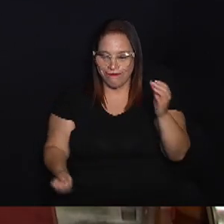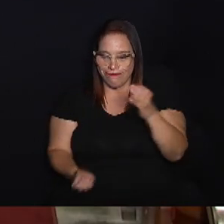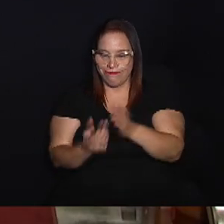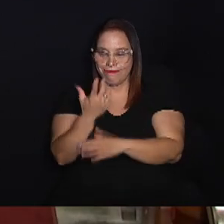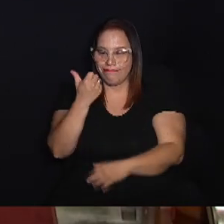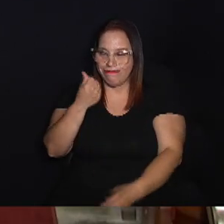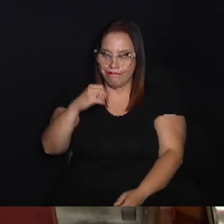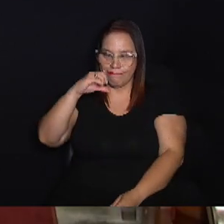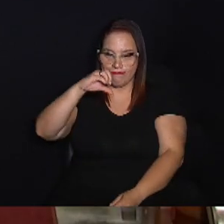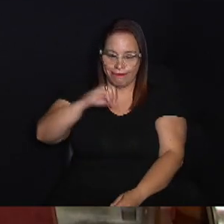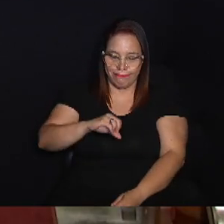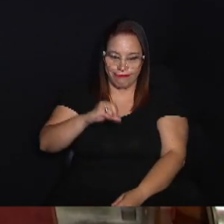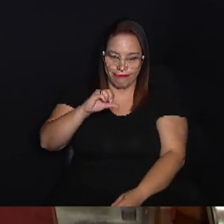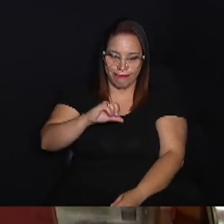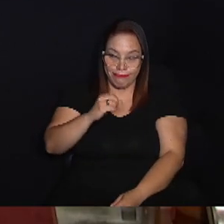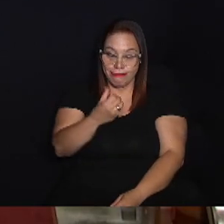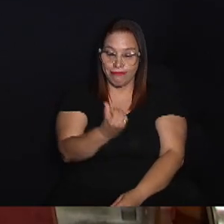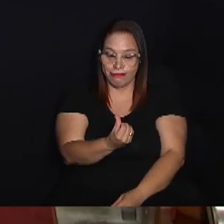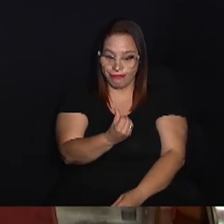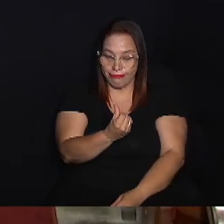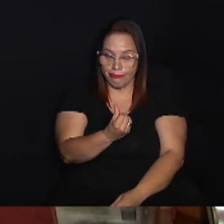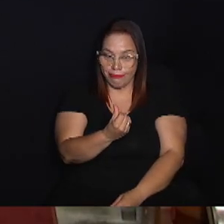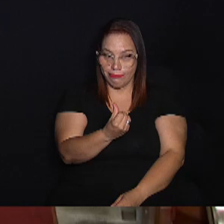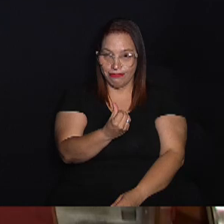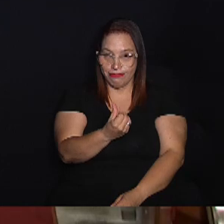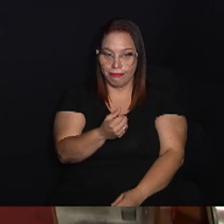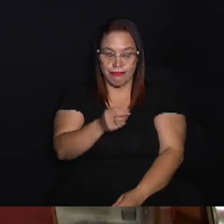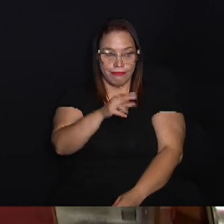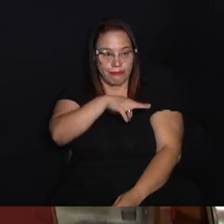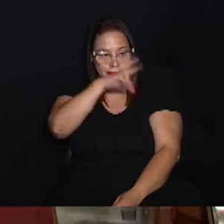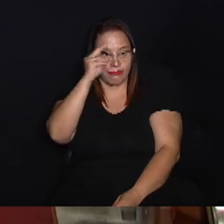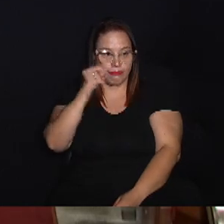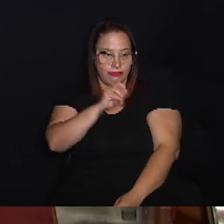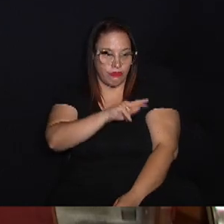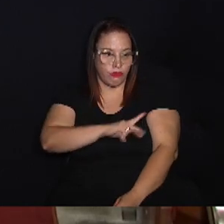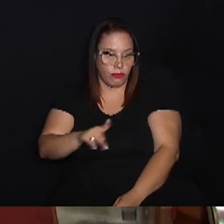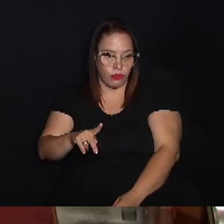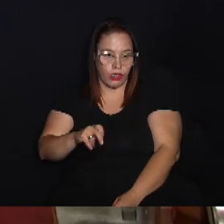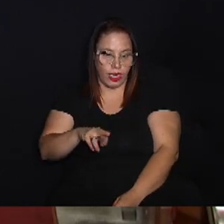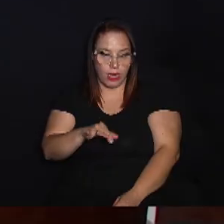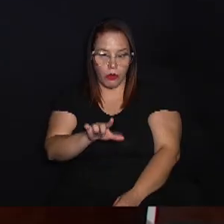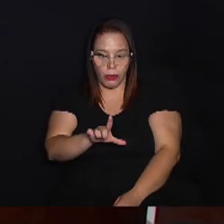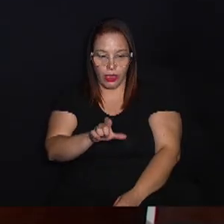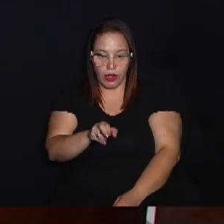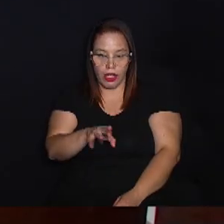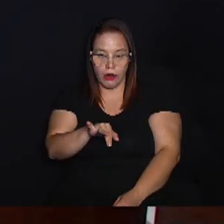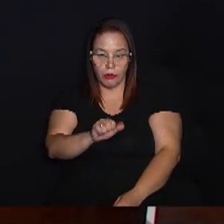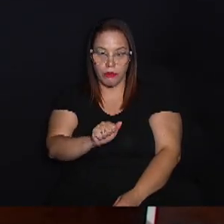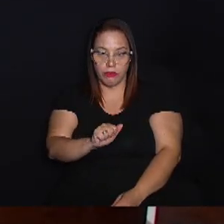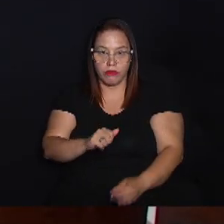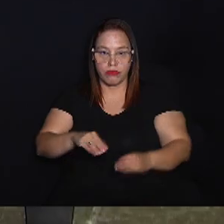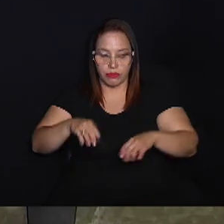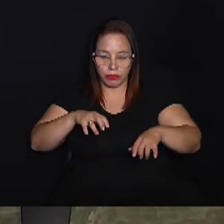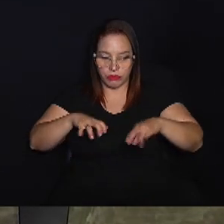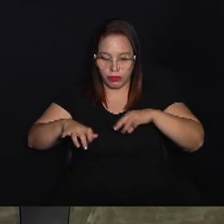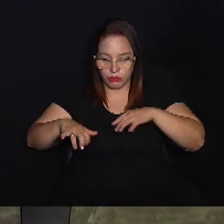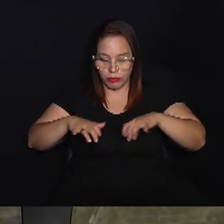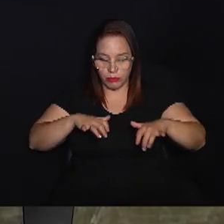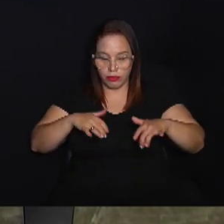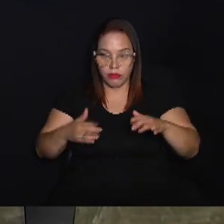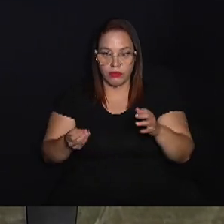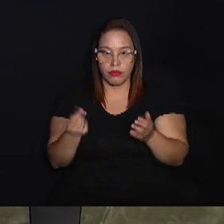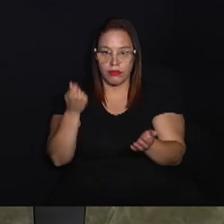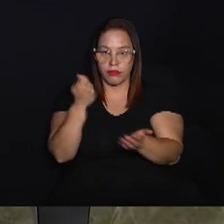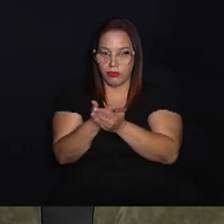em 1996, sob a presidência do acadêmico Samuel Lisman. Esse piano foi comprado e aqui